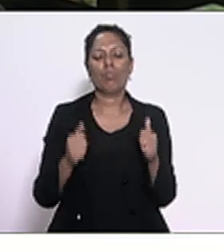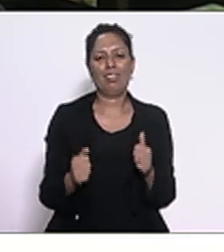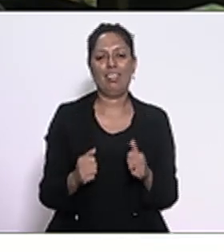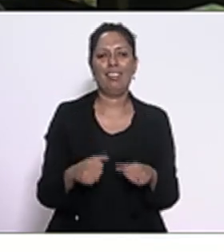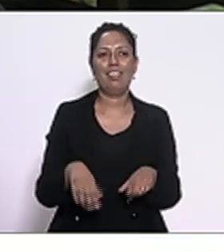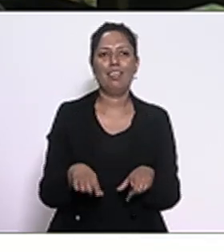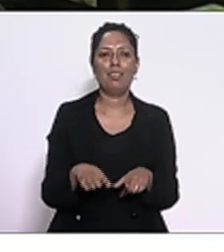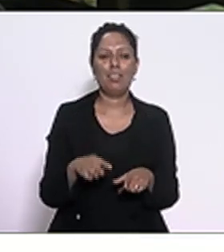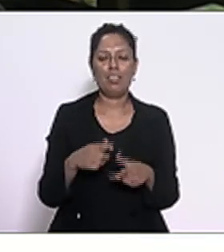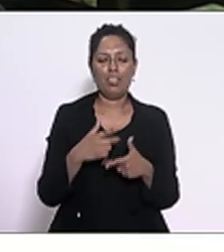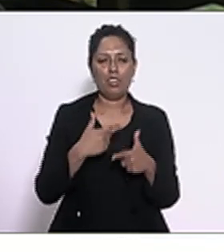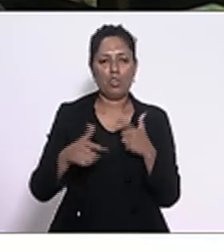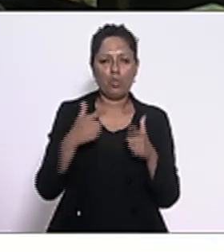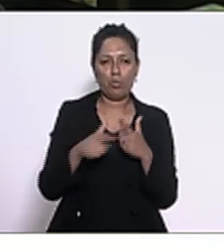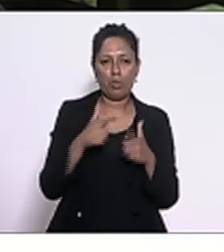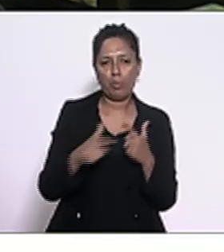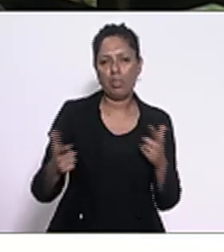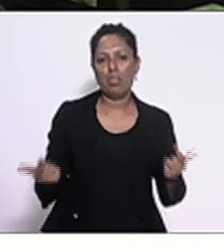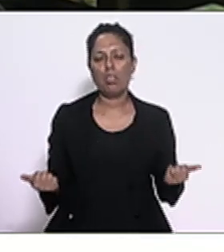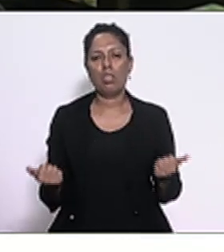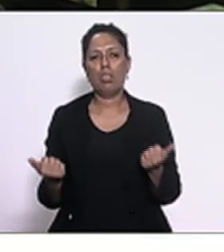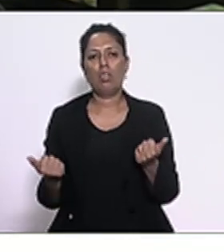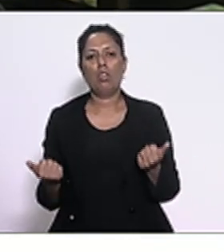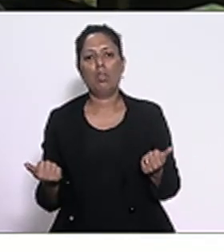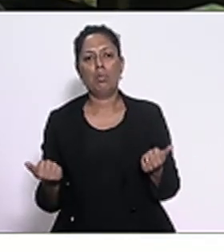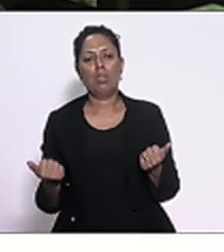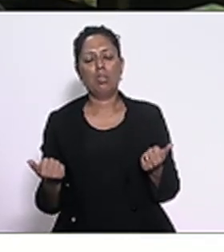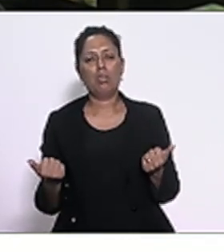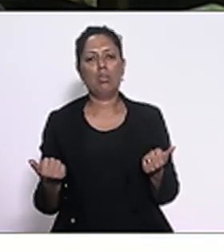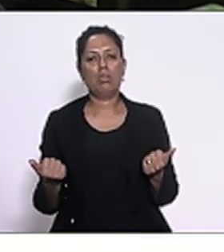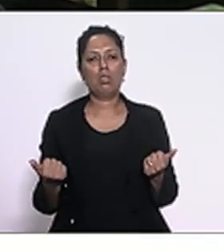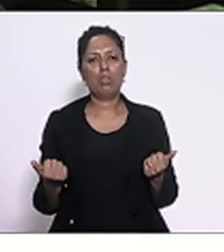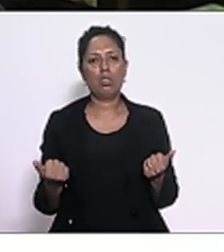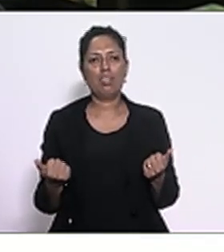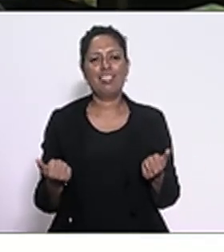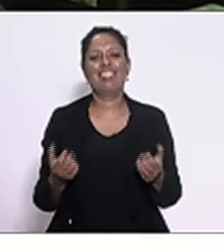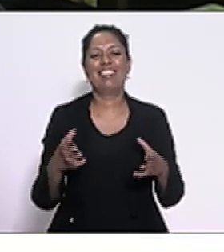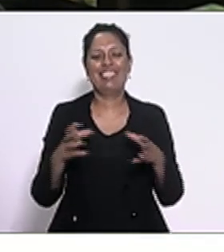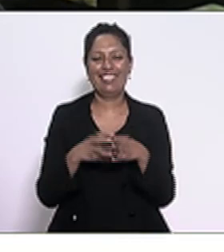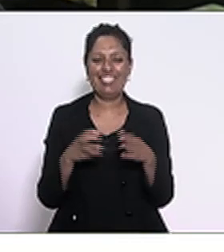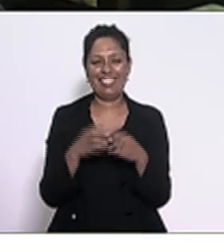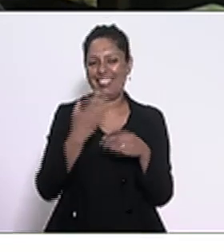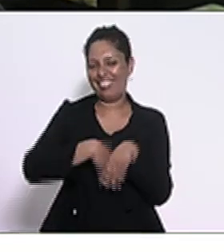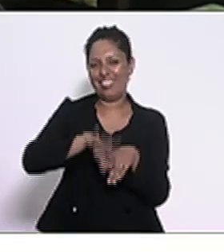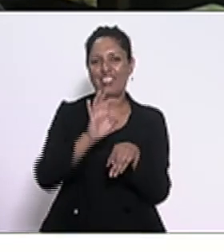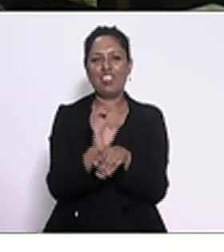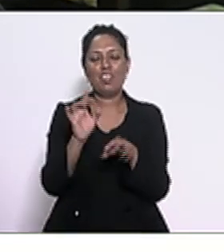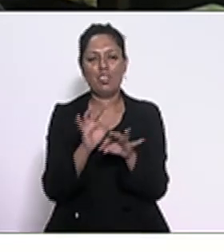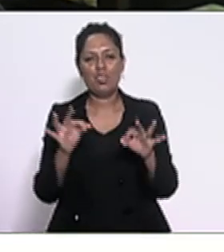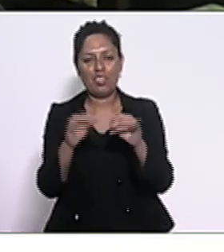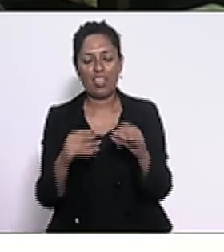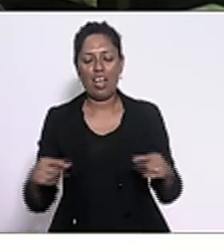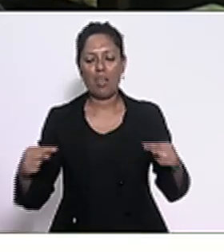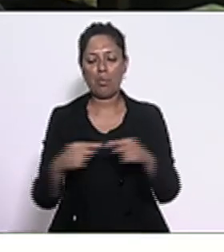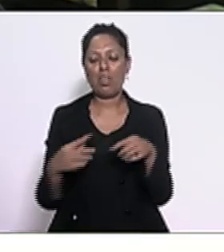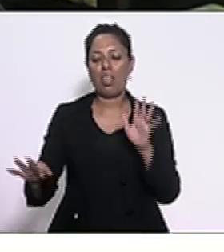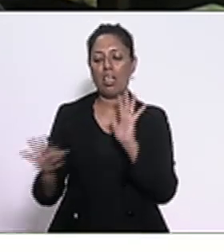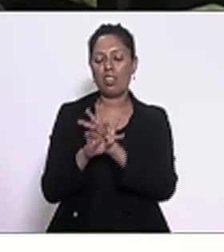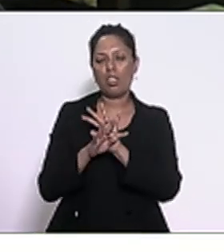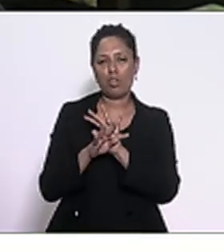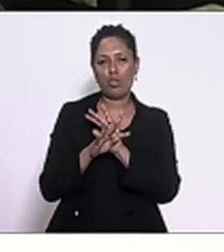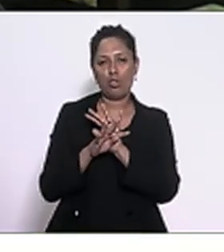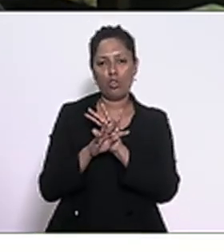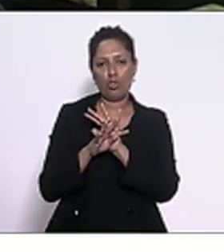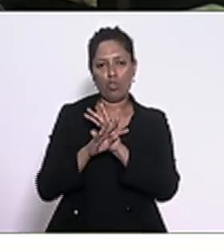digamos, pulverização de iniciativas entre os órgãos estaduais ligados às tecnologias da informação e da comunicação, e que,